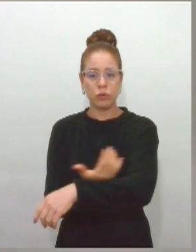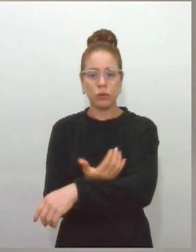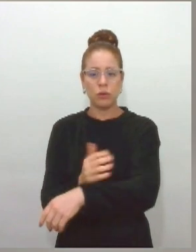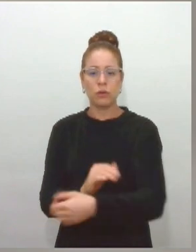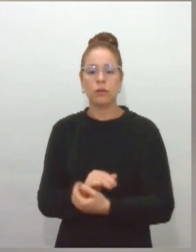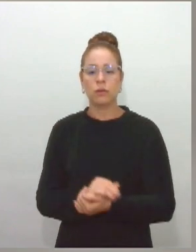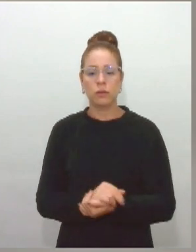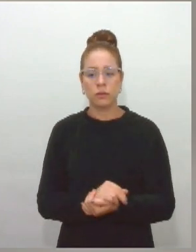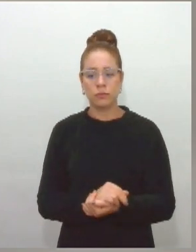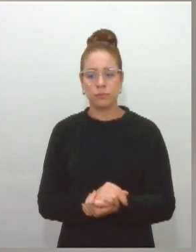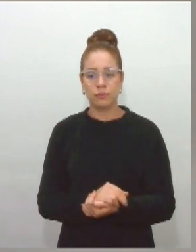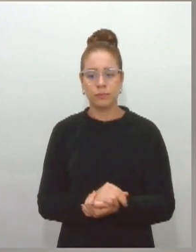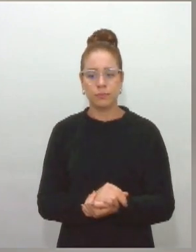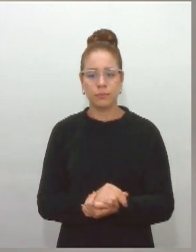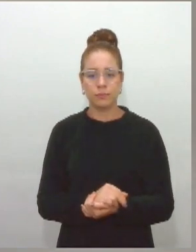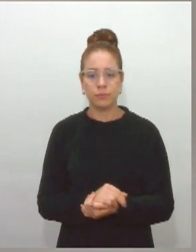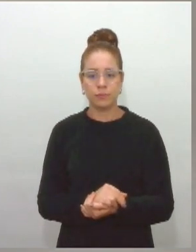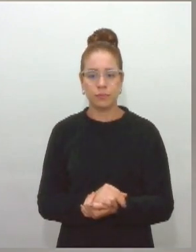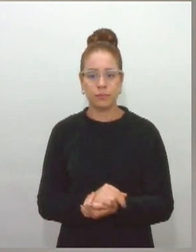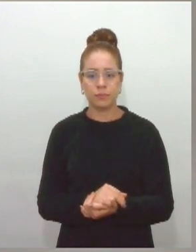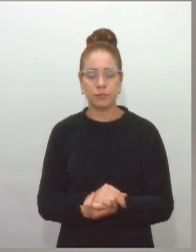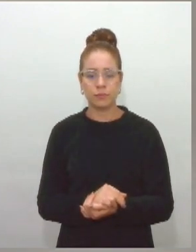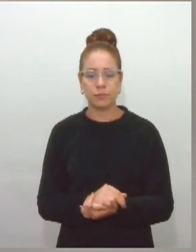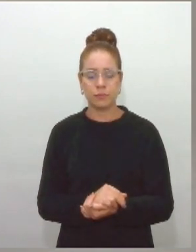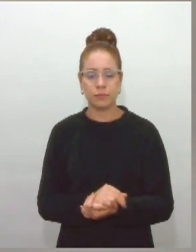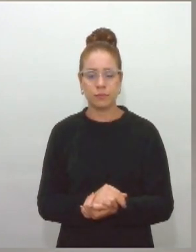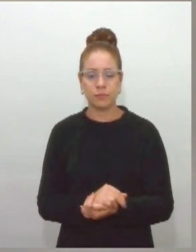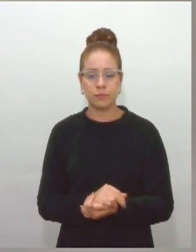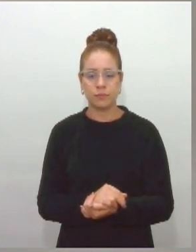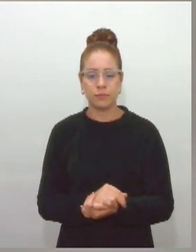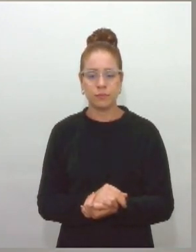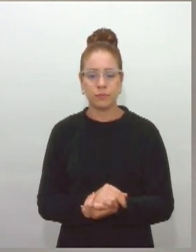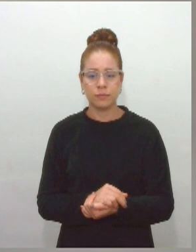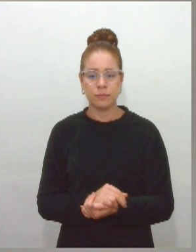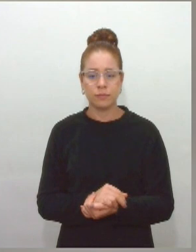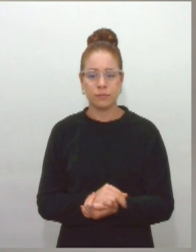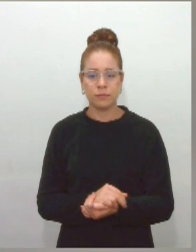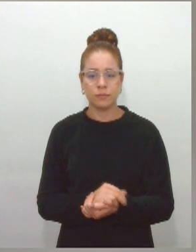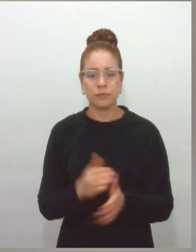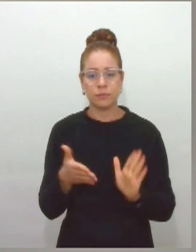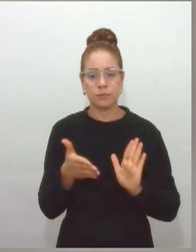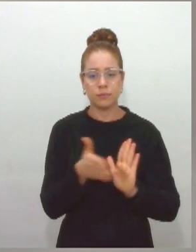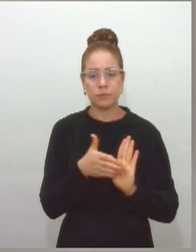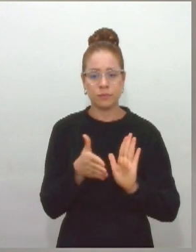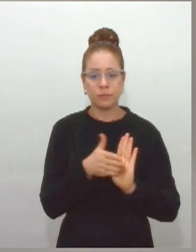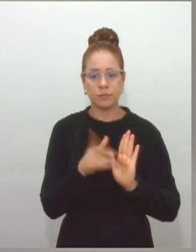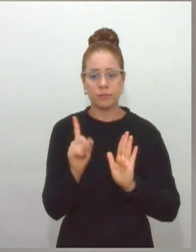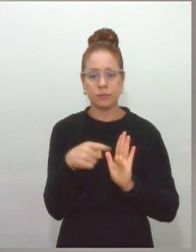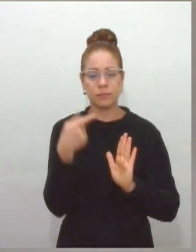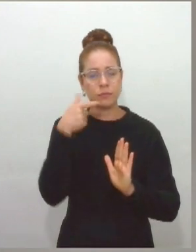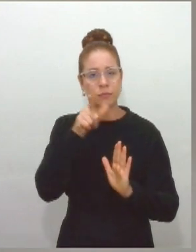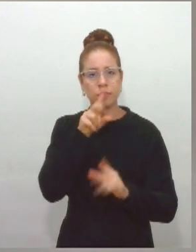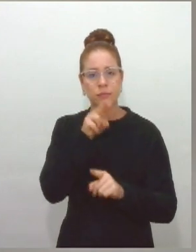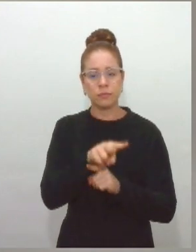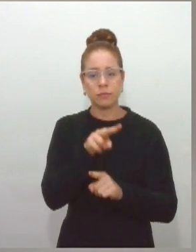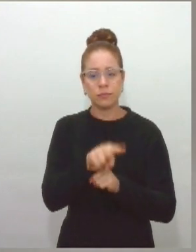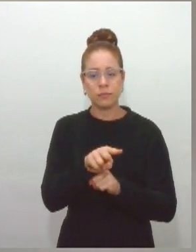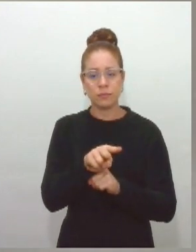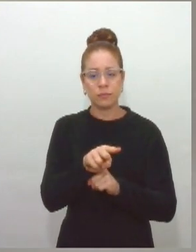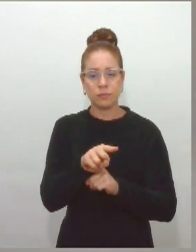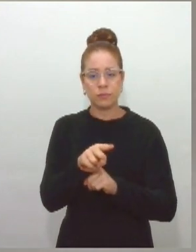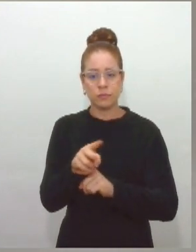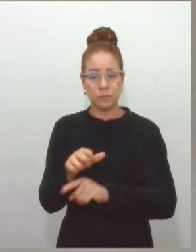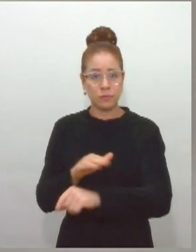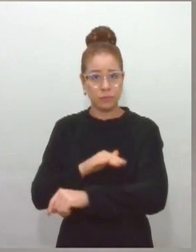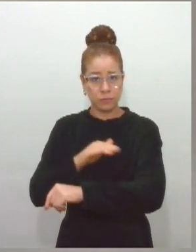pacientes grandes queimados. E a ideia é que a gente consiga proteger a superfície queimada através